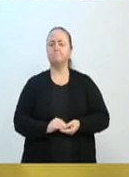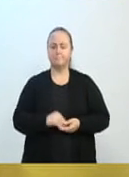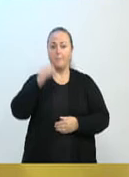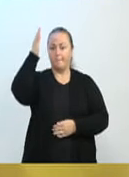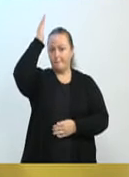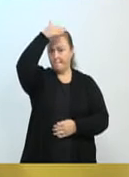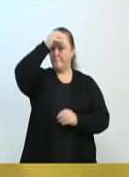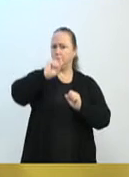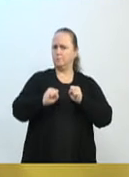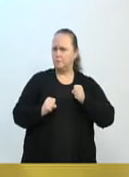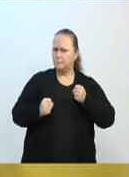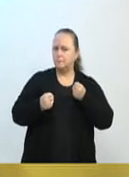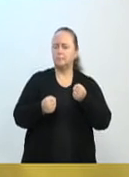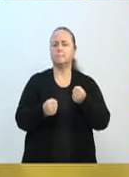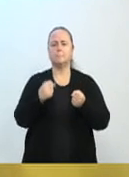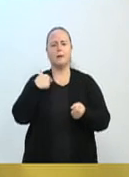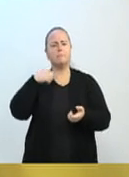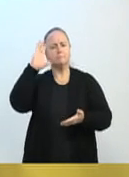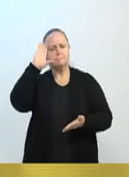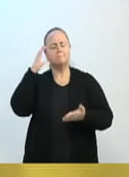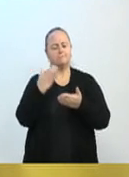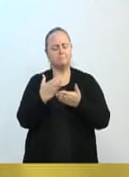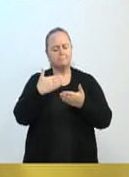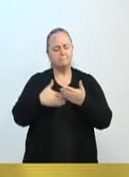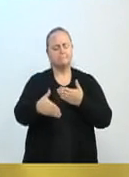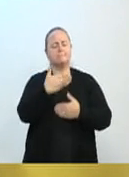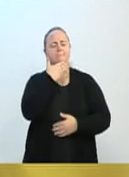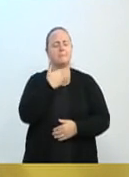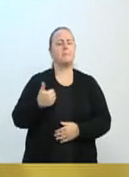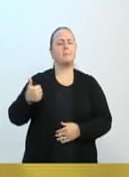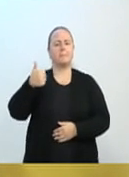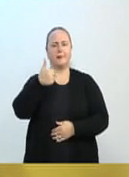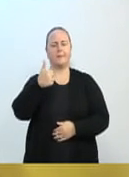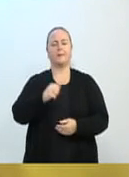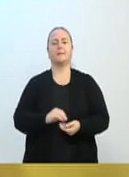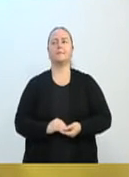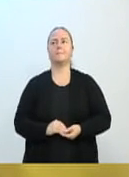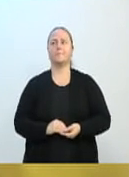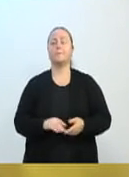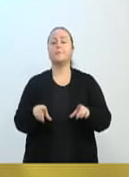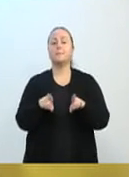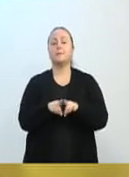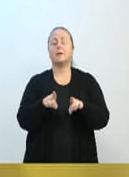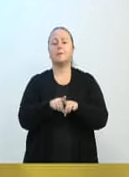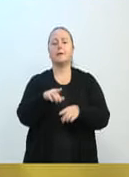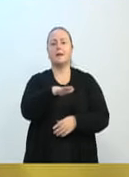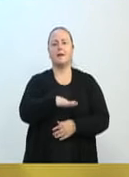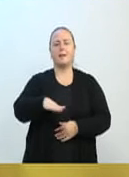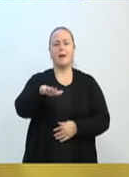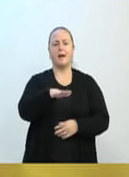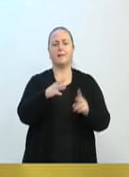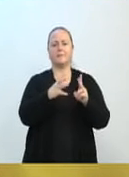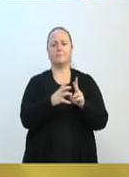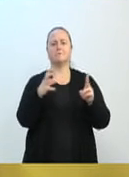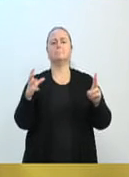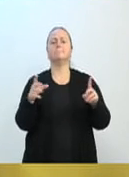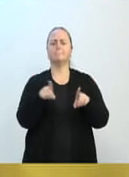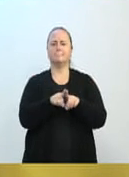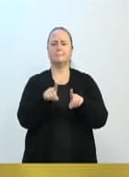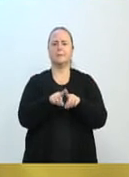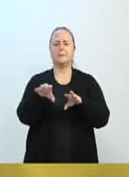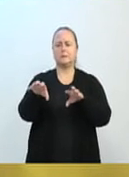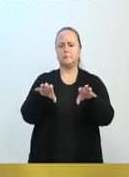nisso e acredito que em breve vamos ter as melhorias e que eu faço cobrança de outras áreas A Fazendinha na grande velha também tantas